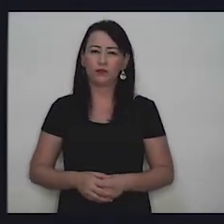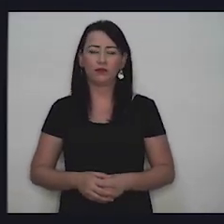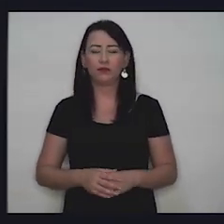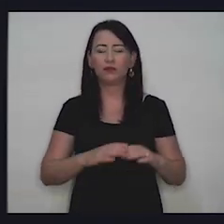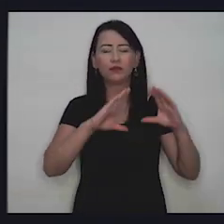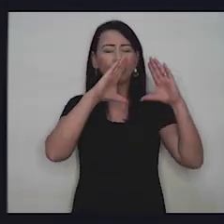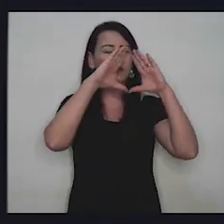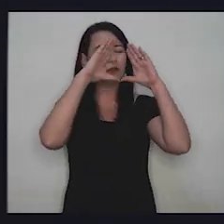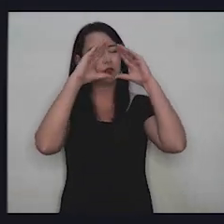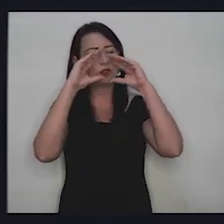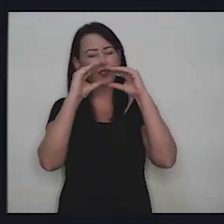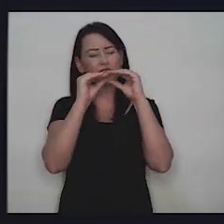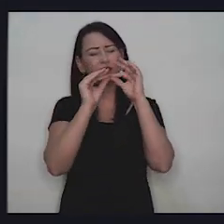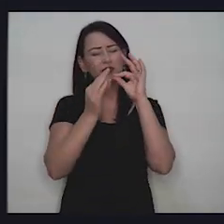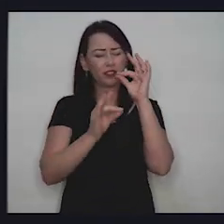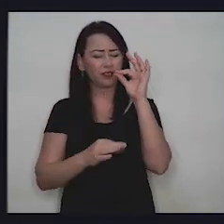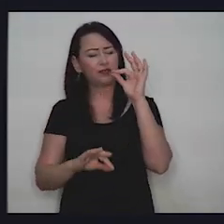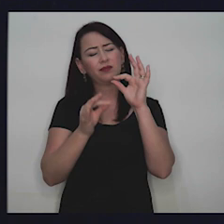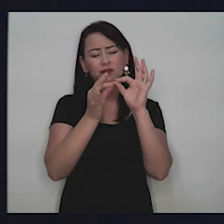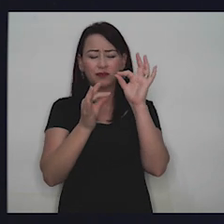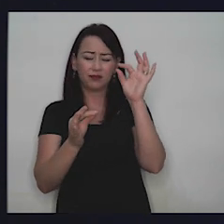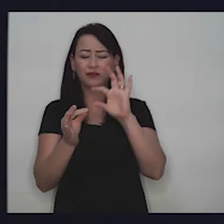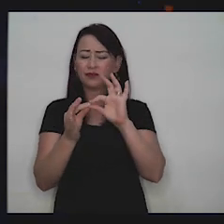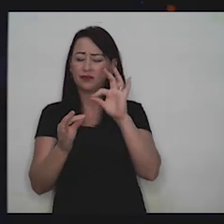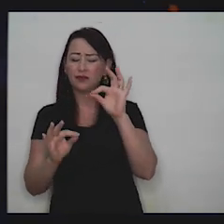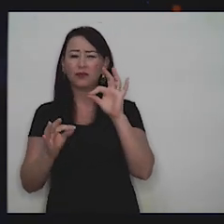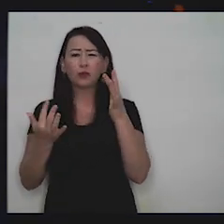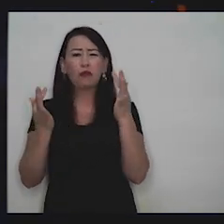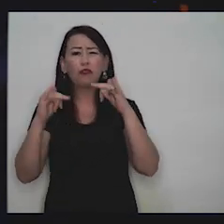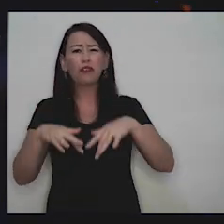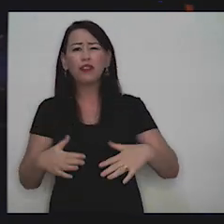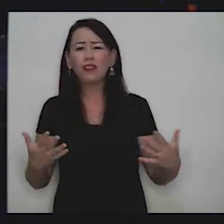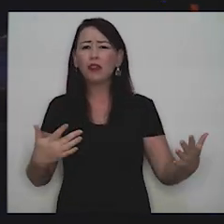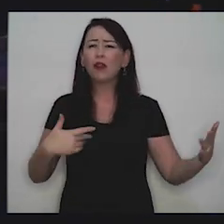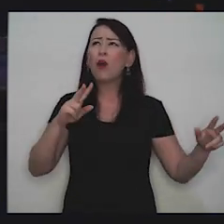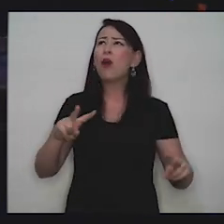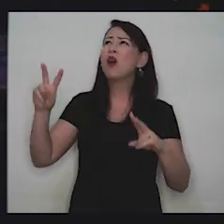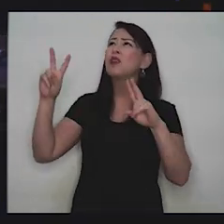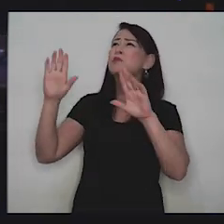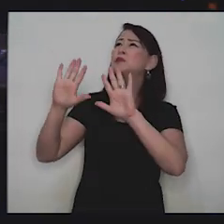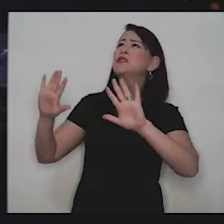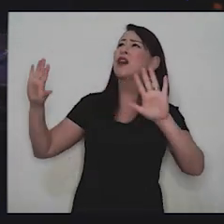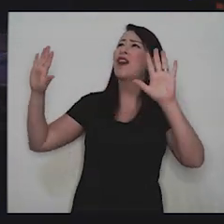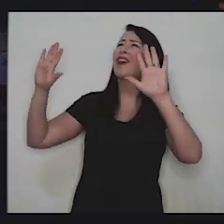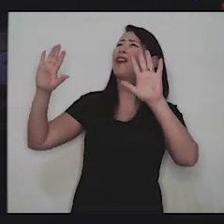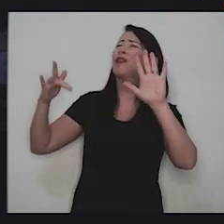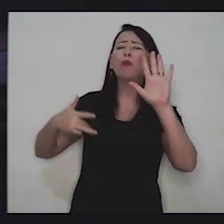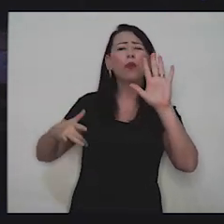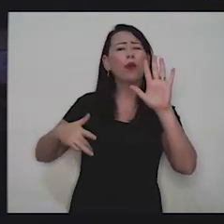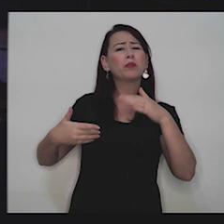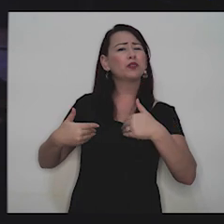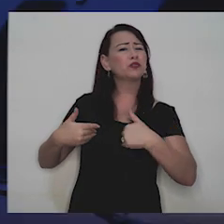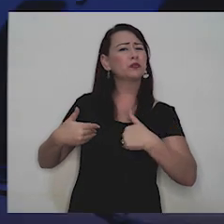noite sem fim. Olho pro céu, ah, pobre de mim. É tão cruel